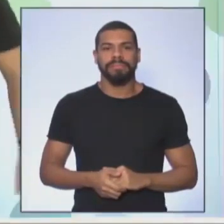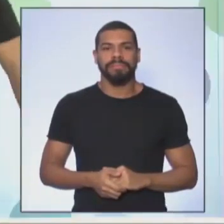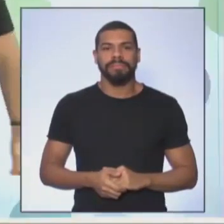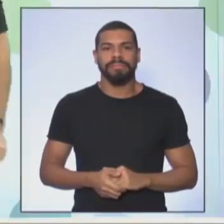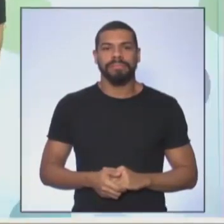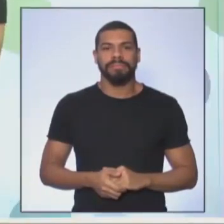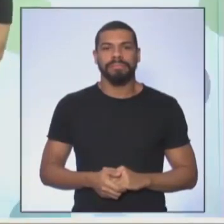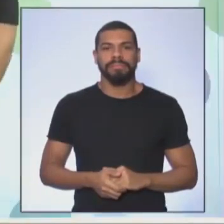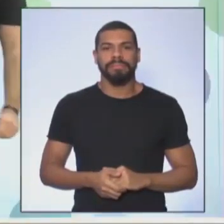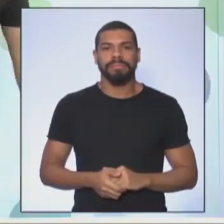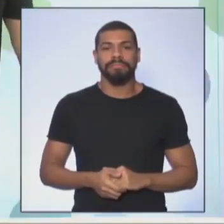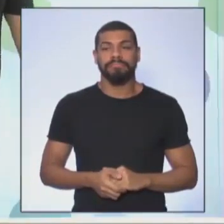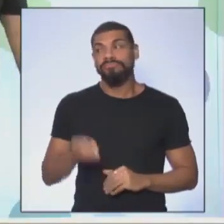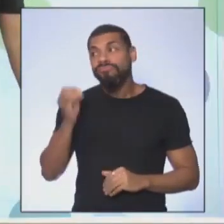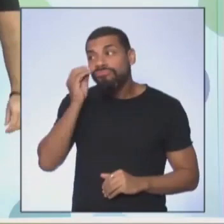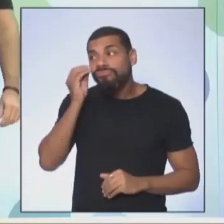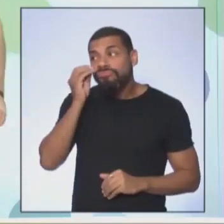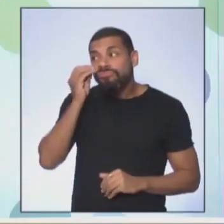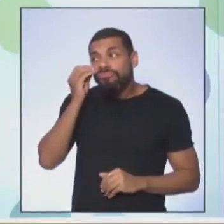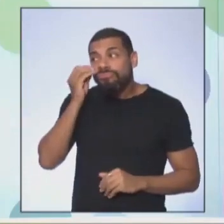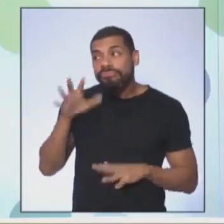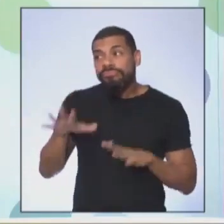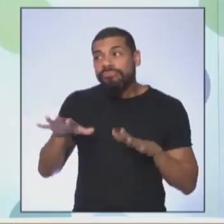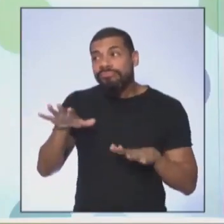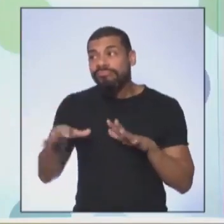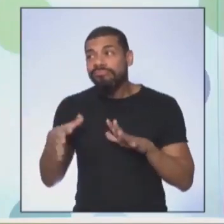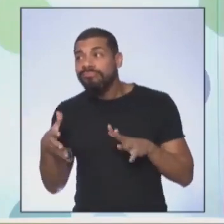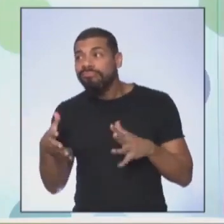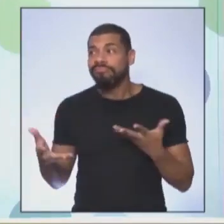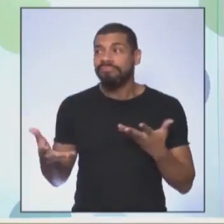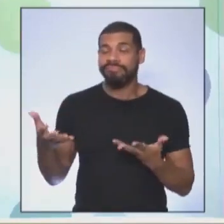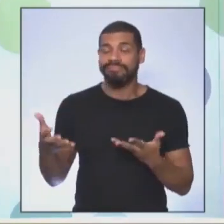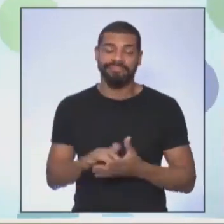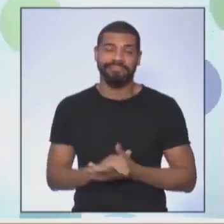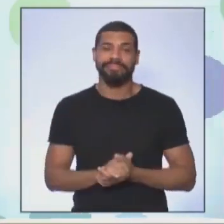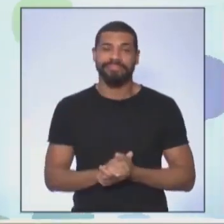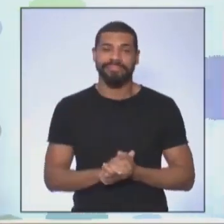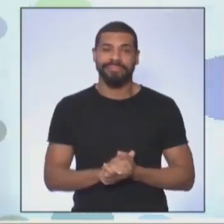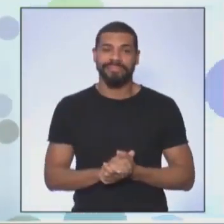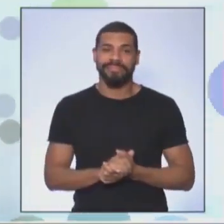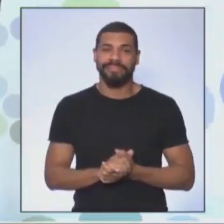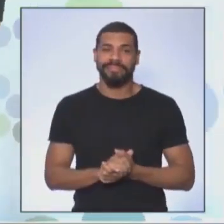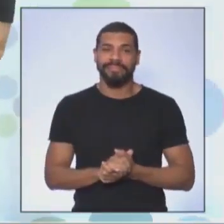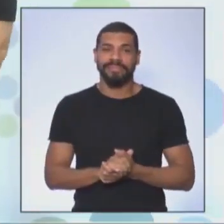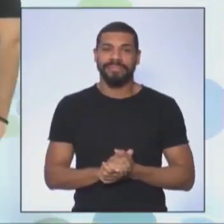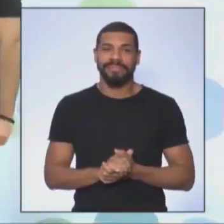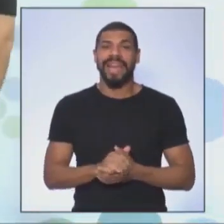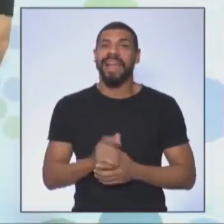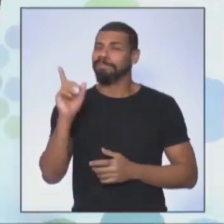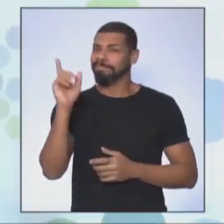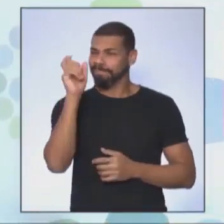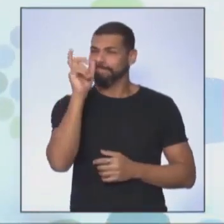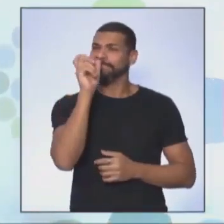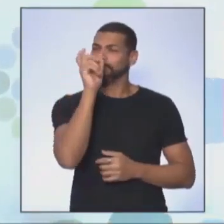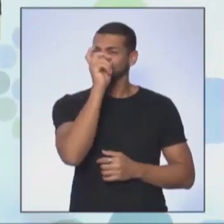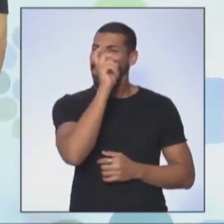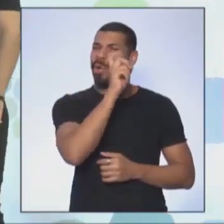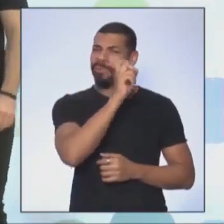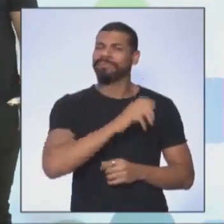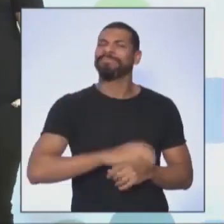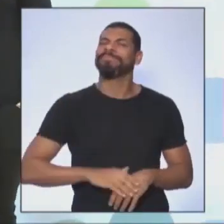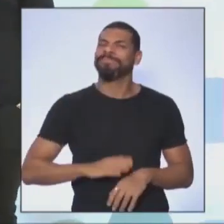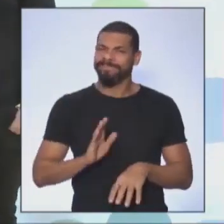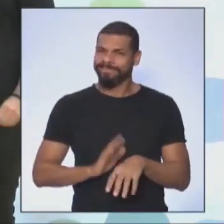Deu pra ouvir? Não. Ouvi, eu ouvi. Agora, Deu pra se ver? tremeu, foi difícil. É muito difícil É mesmo.